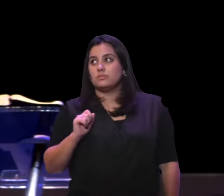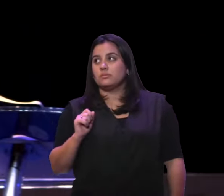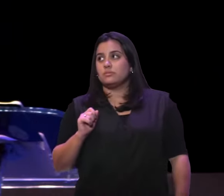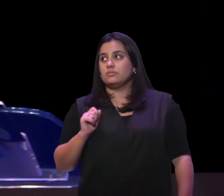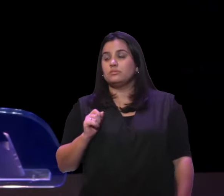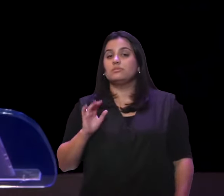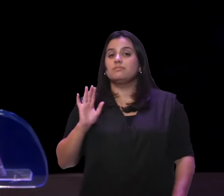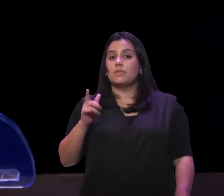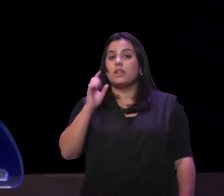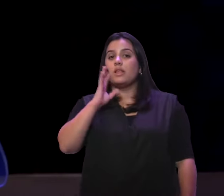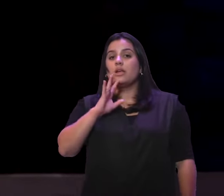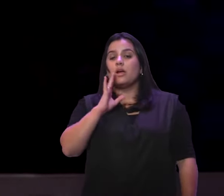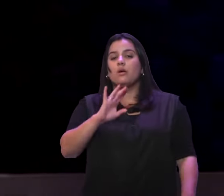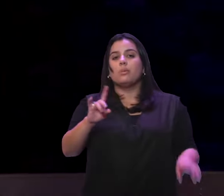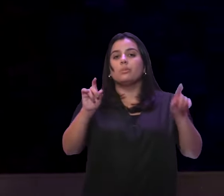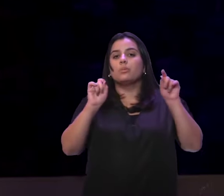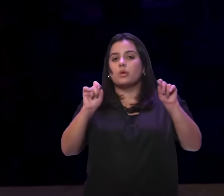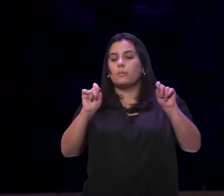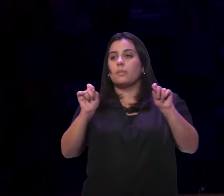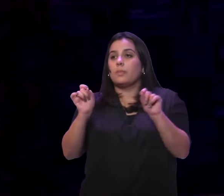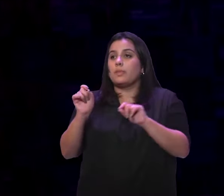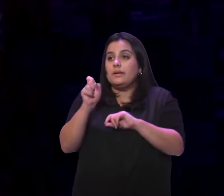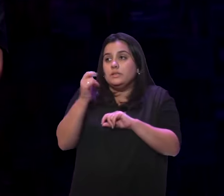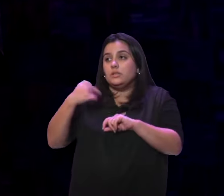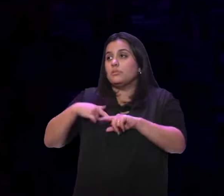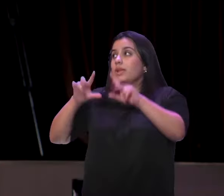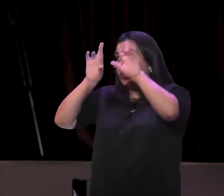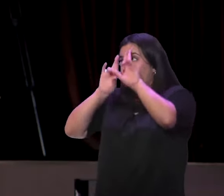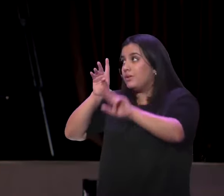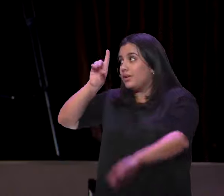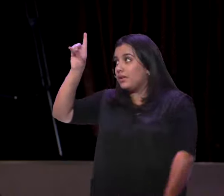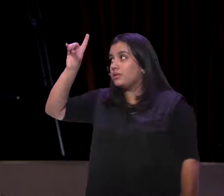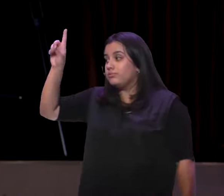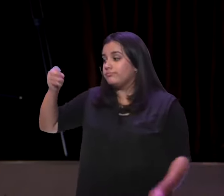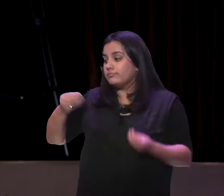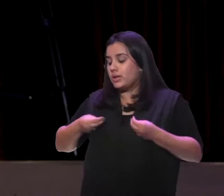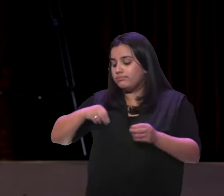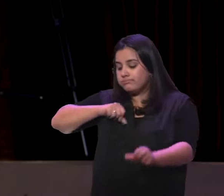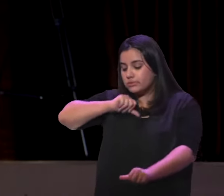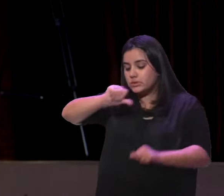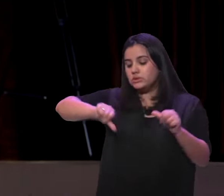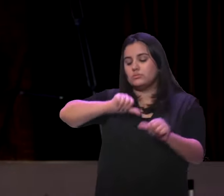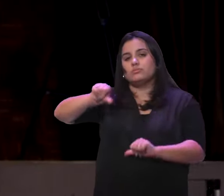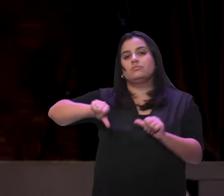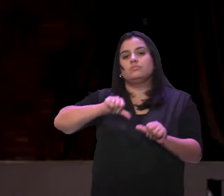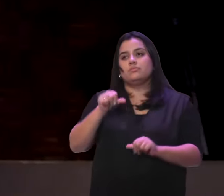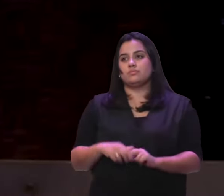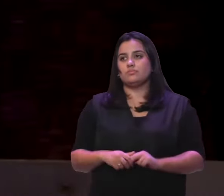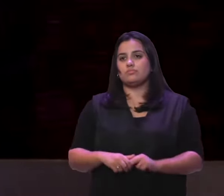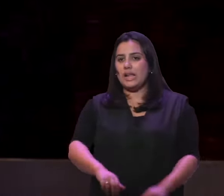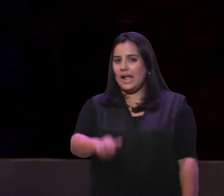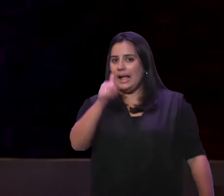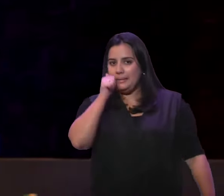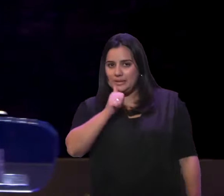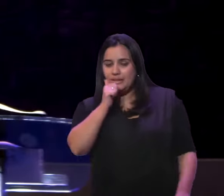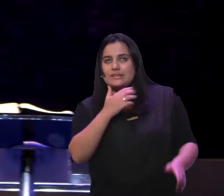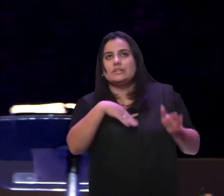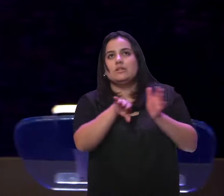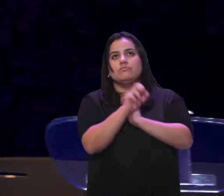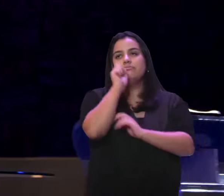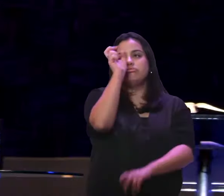E é interessante que quando nós respeitamos isso, Deus nos transforma. A menina que chegava chapada